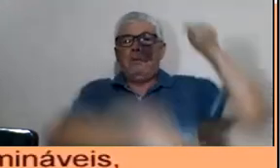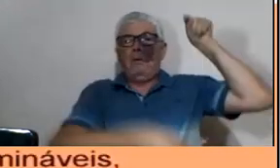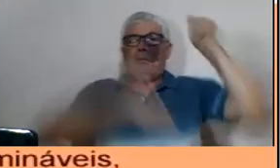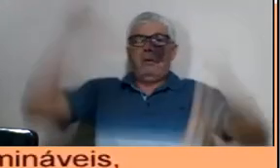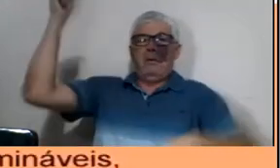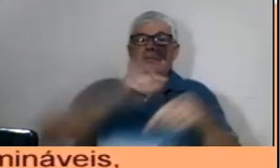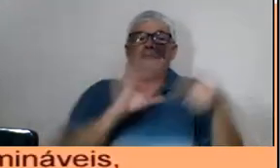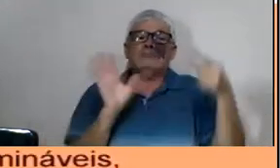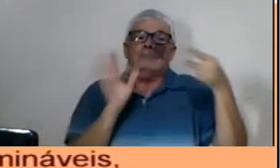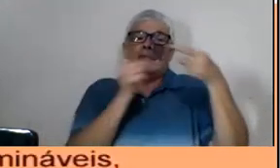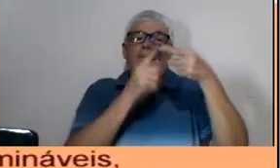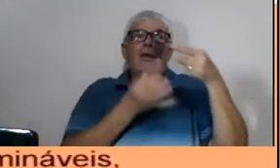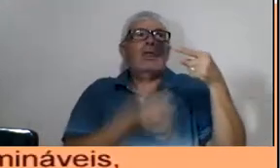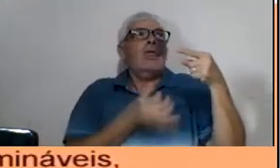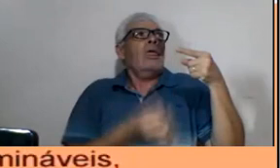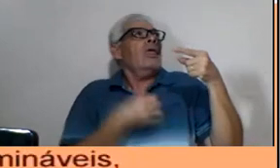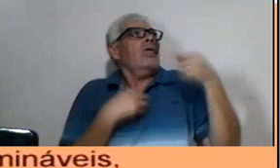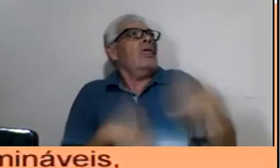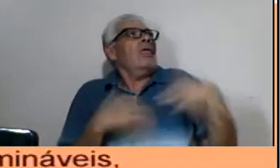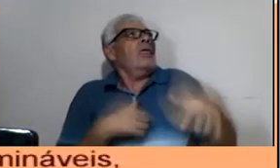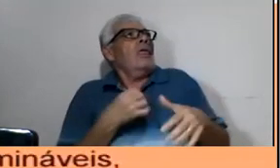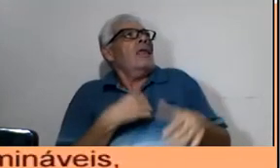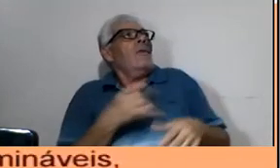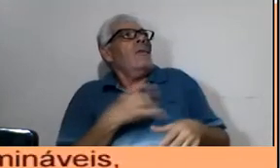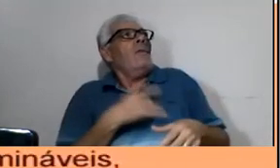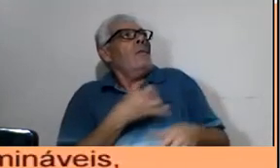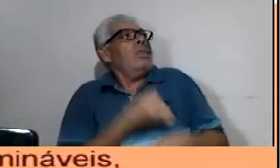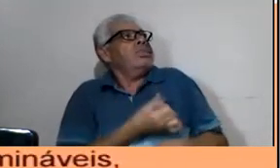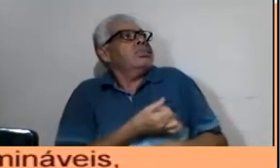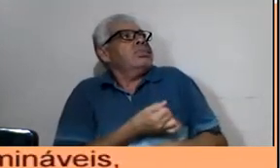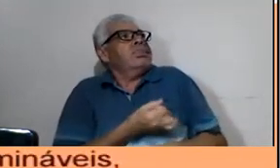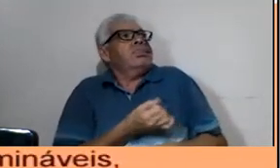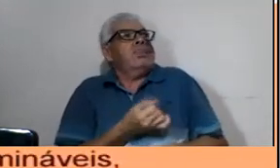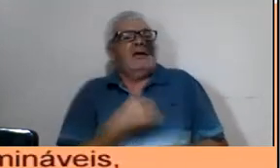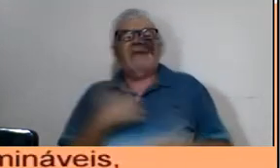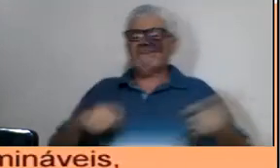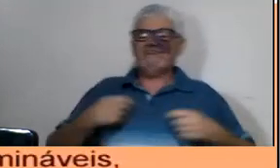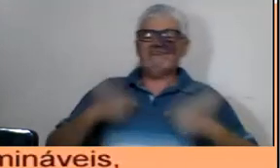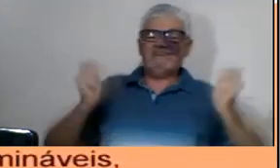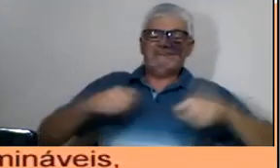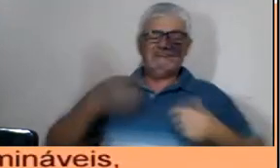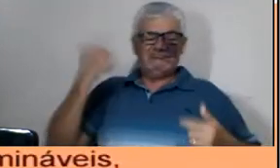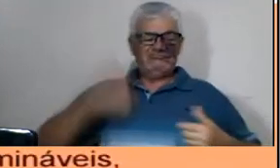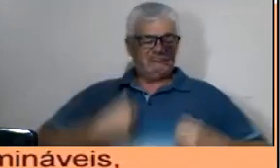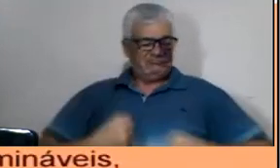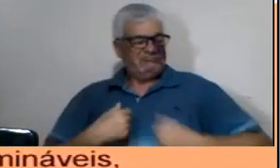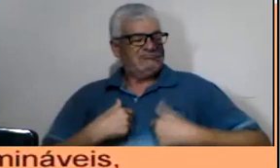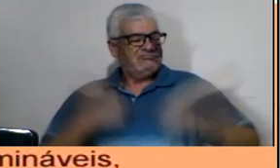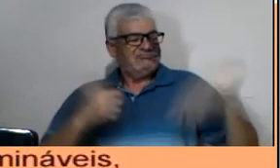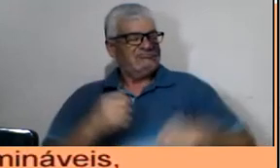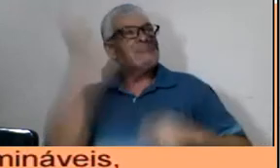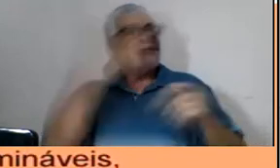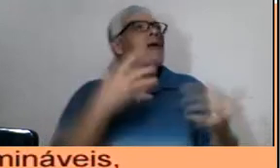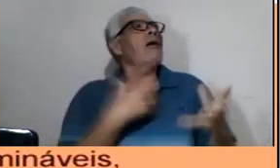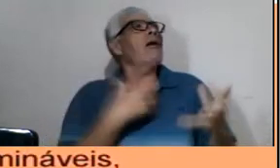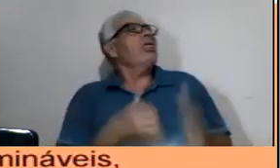né, que autorizava os judeus a irem para Jerusalém para reconstruir o templo.